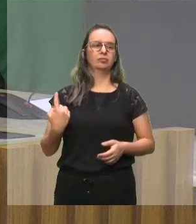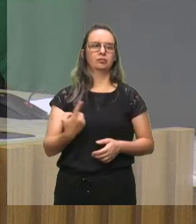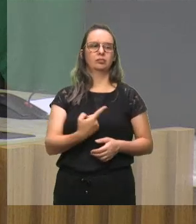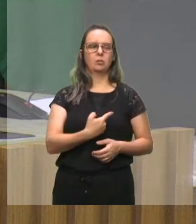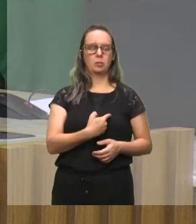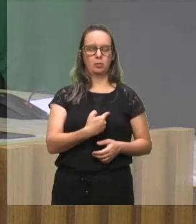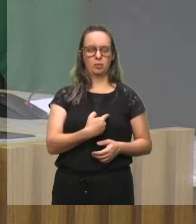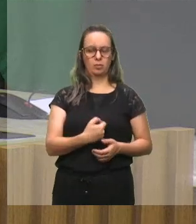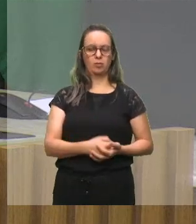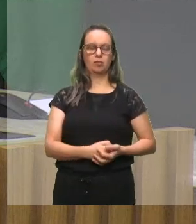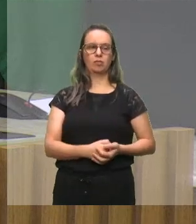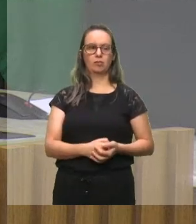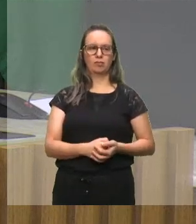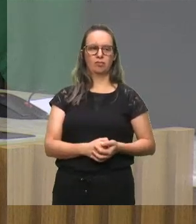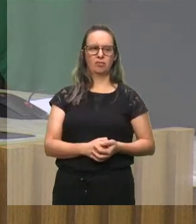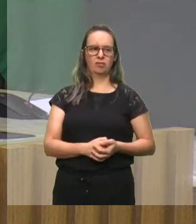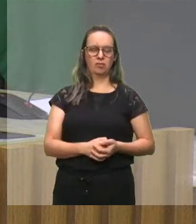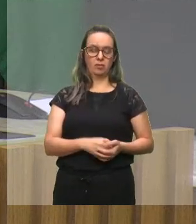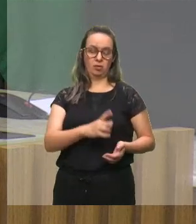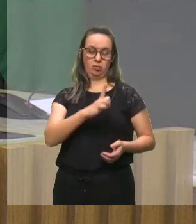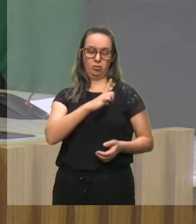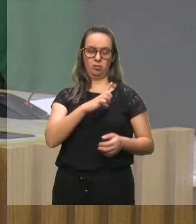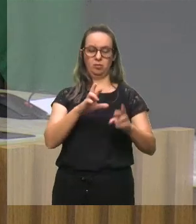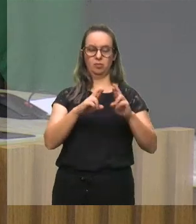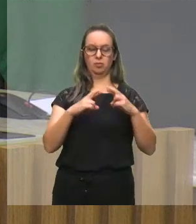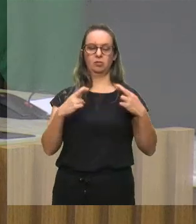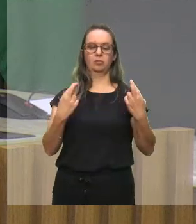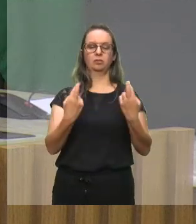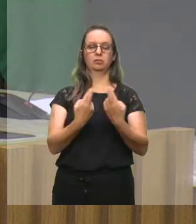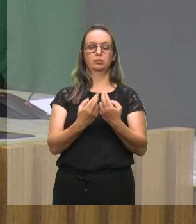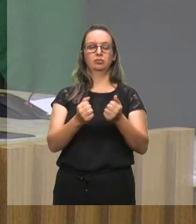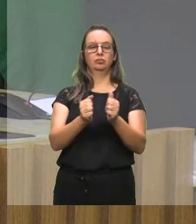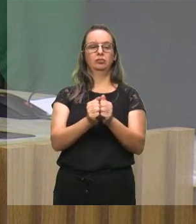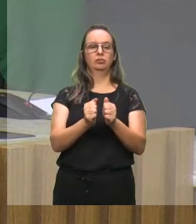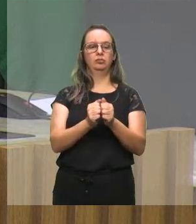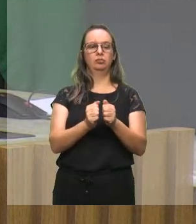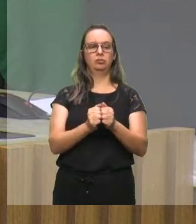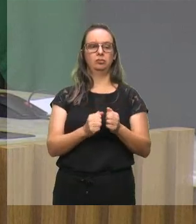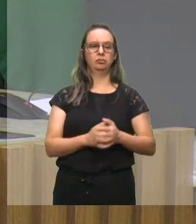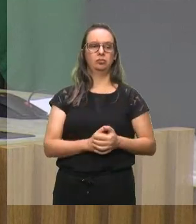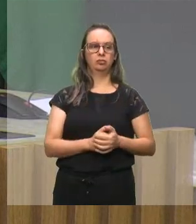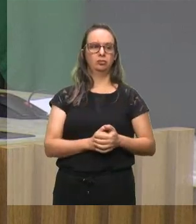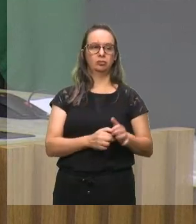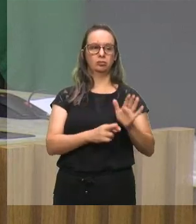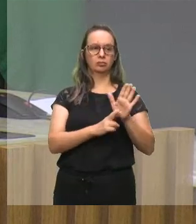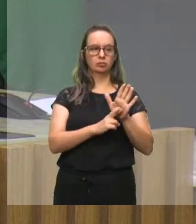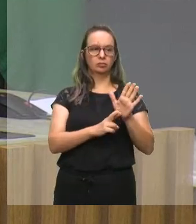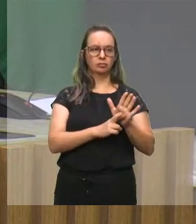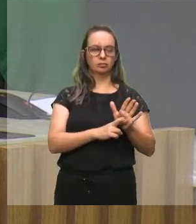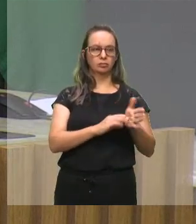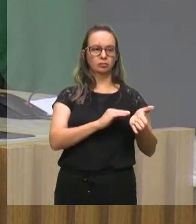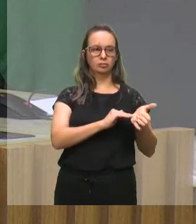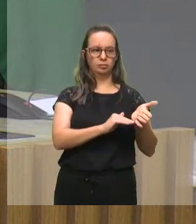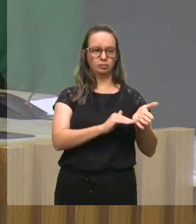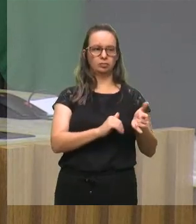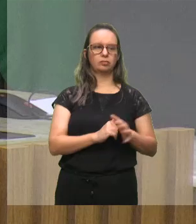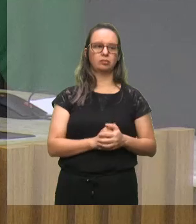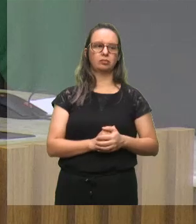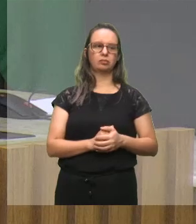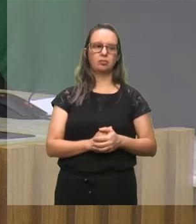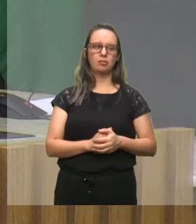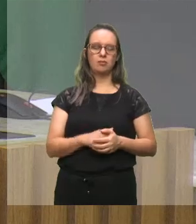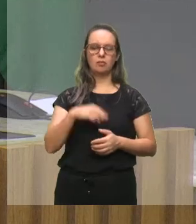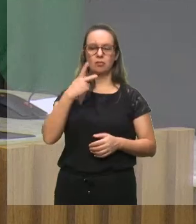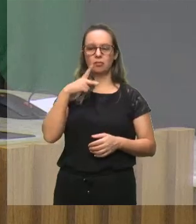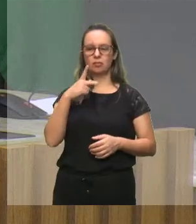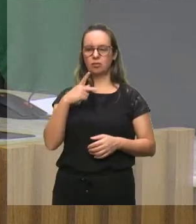A gente fez reunião com a secretária, né? Também cobramos junto a ela essa questão do reajuste. Ela pegou e falou que era com o